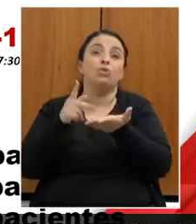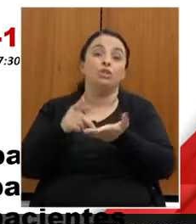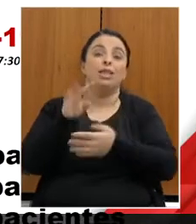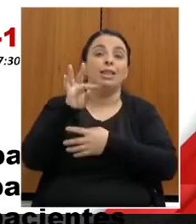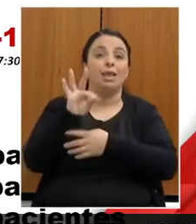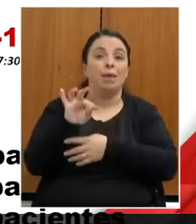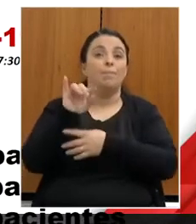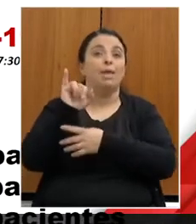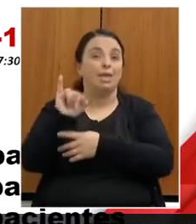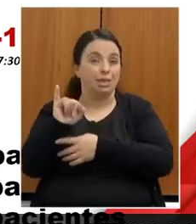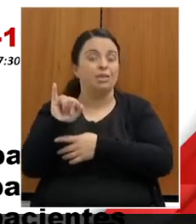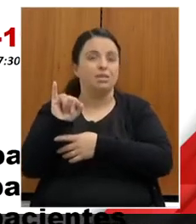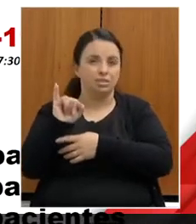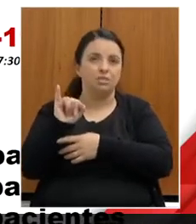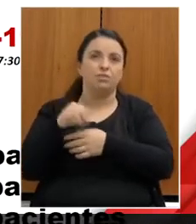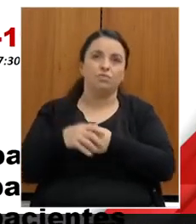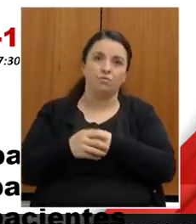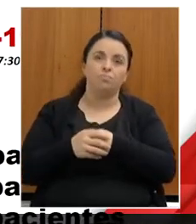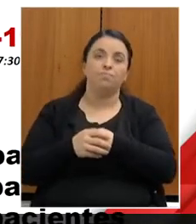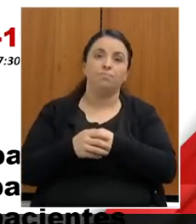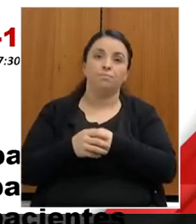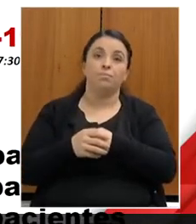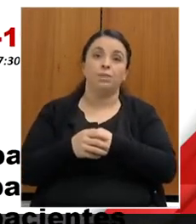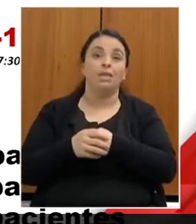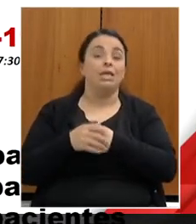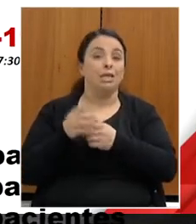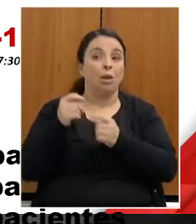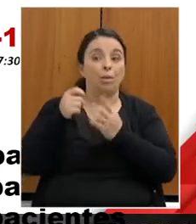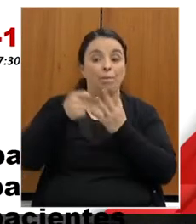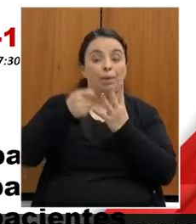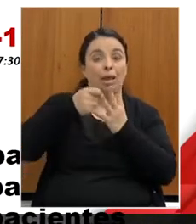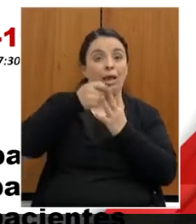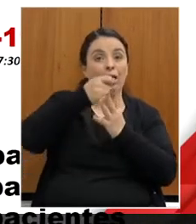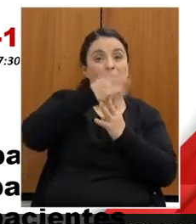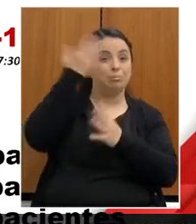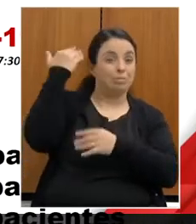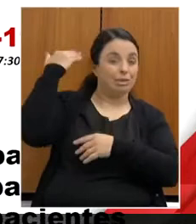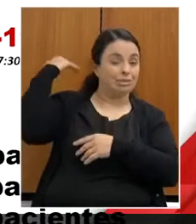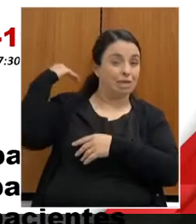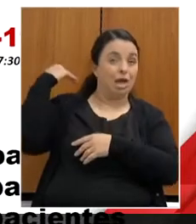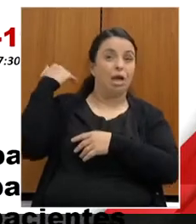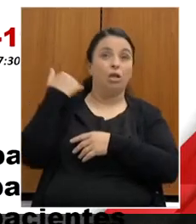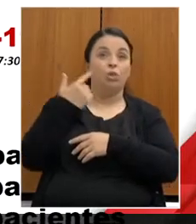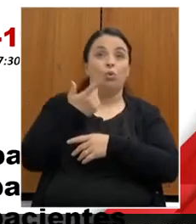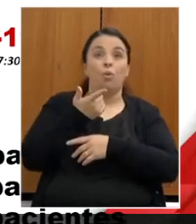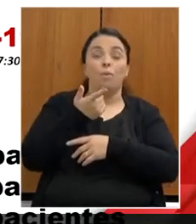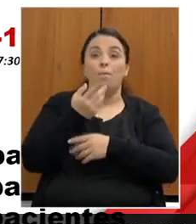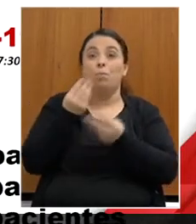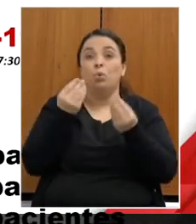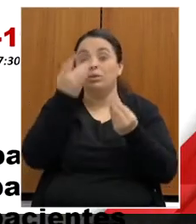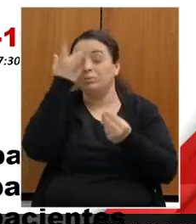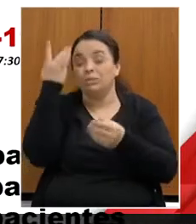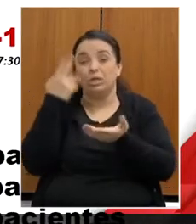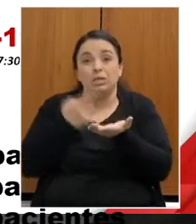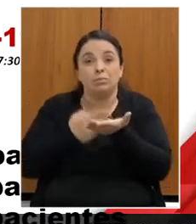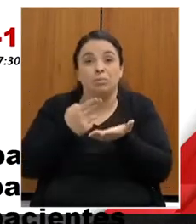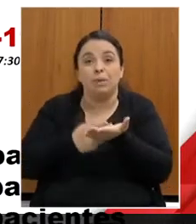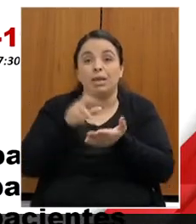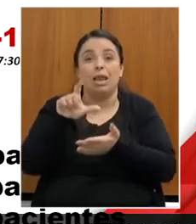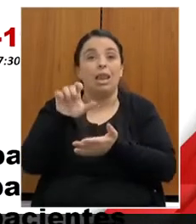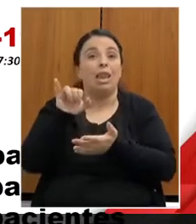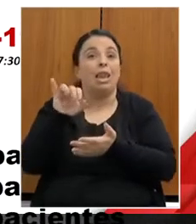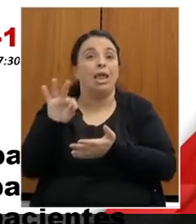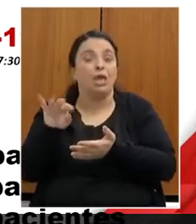tem meses que a gente não chega em tão pouco paciente aguardando leito de terapia intensiva. Mesmo com incidência alta. Isso